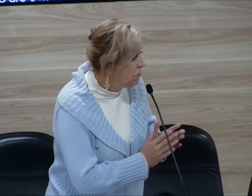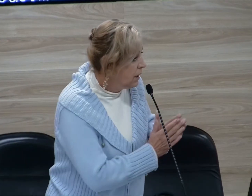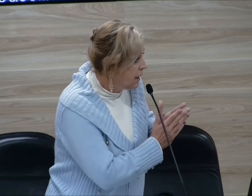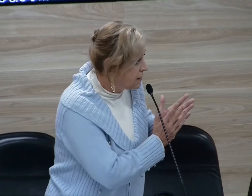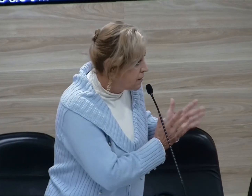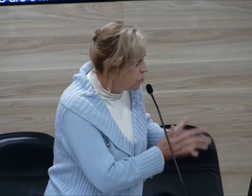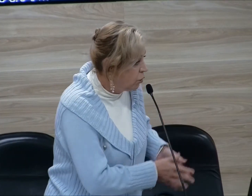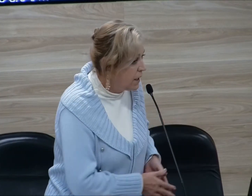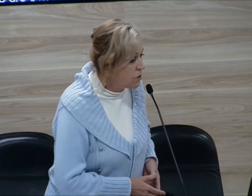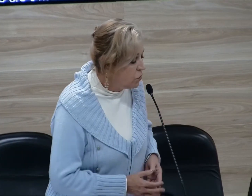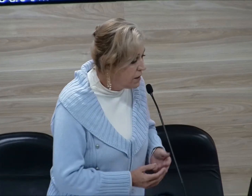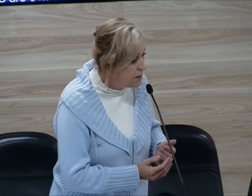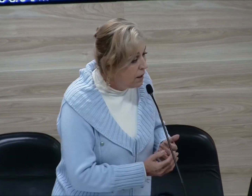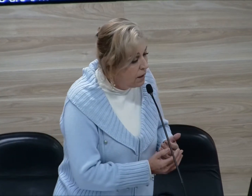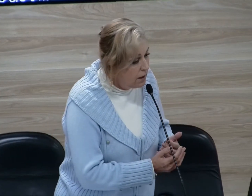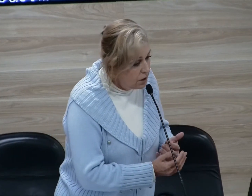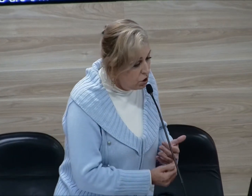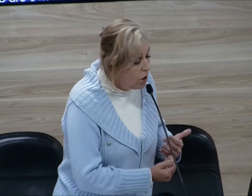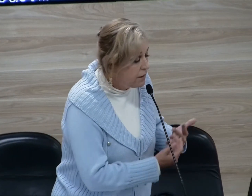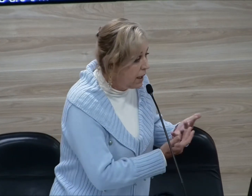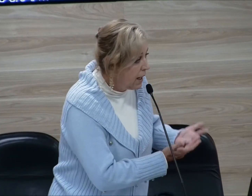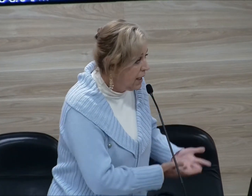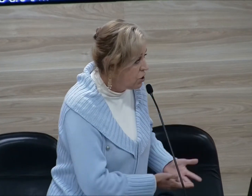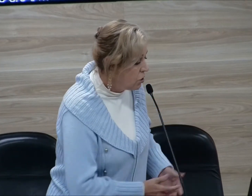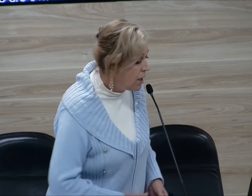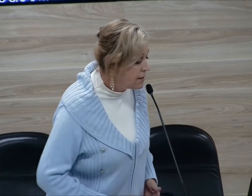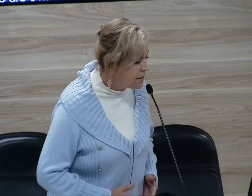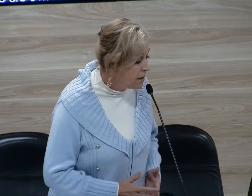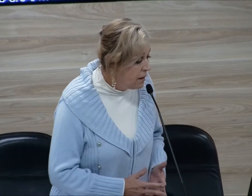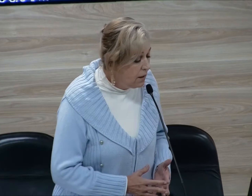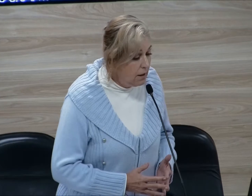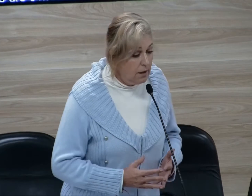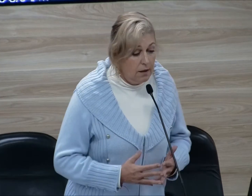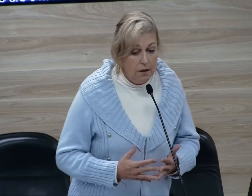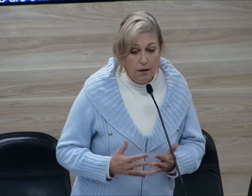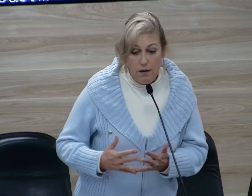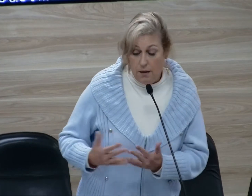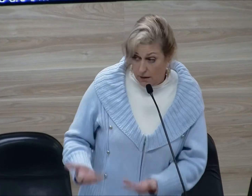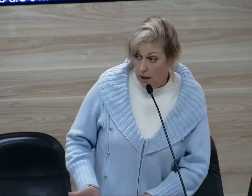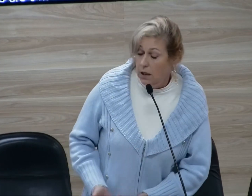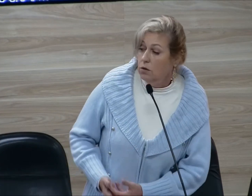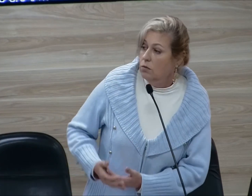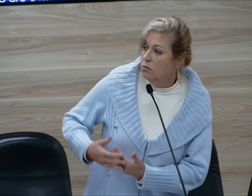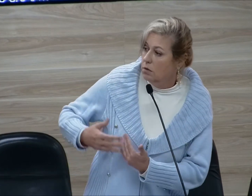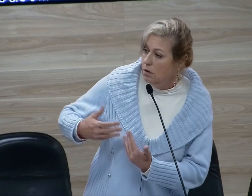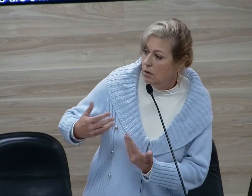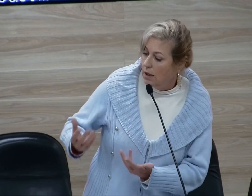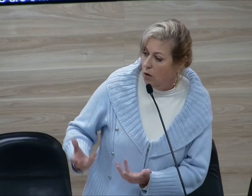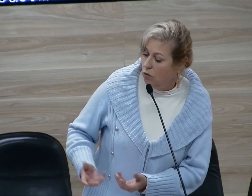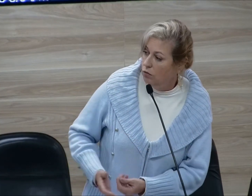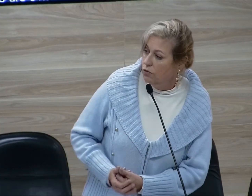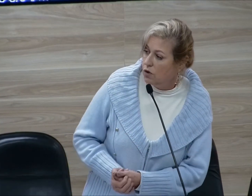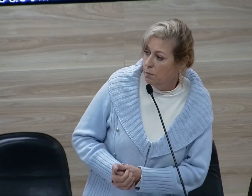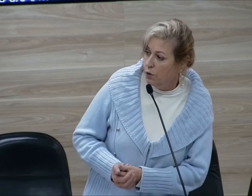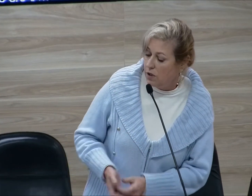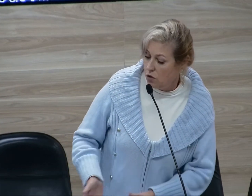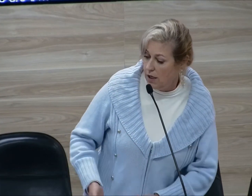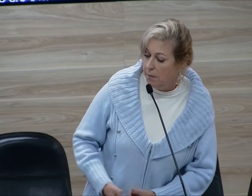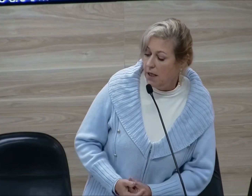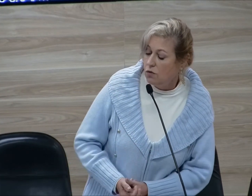entendo as colocações de ordem religiosas, entendo